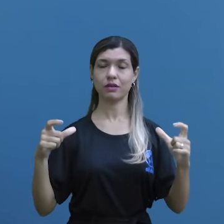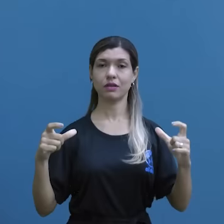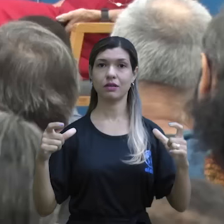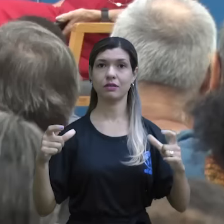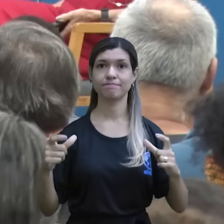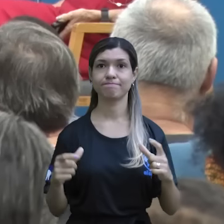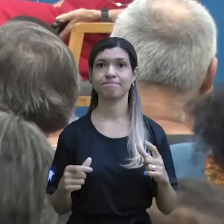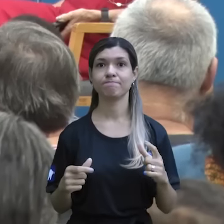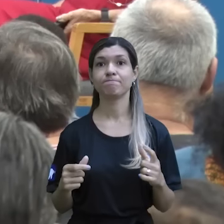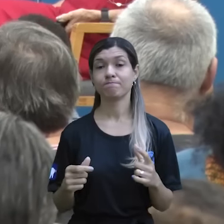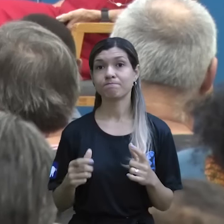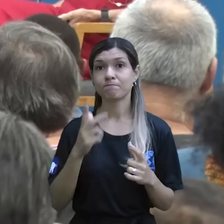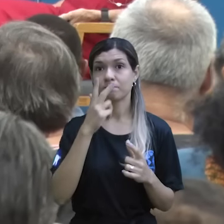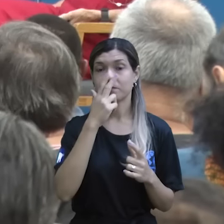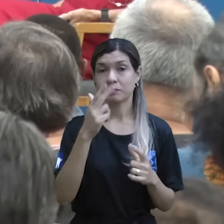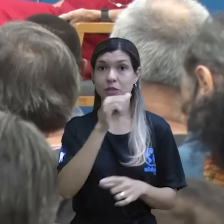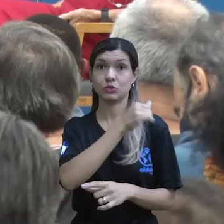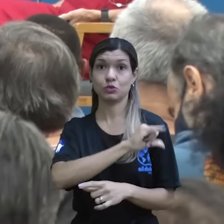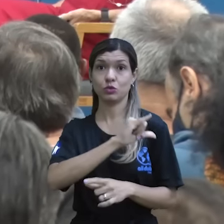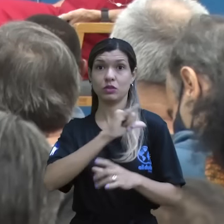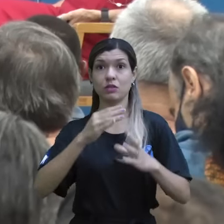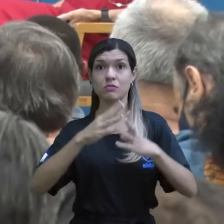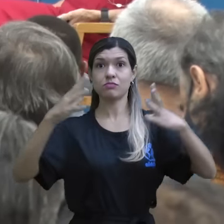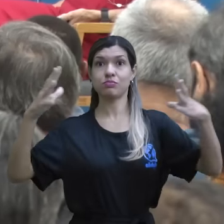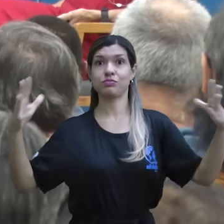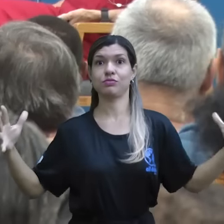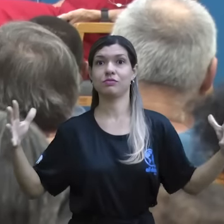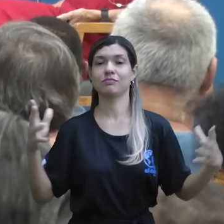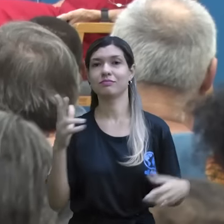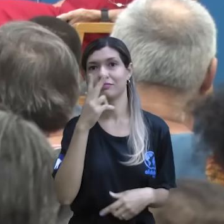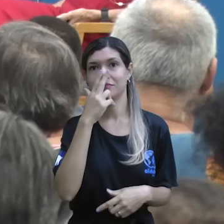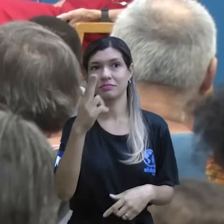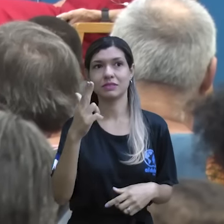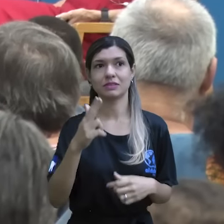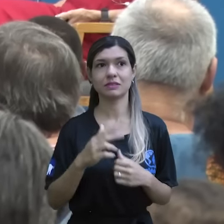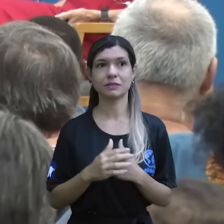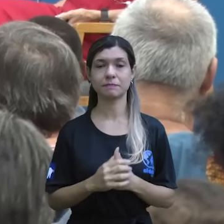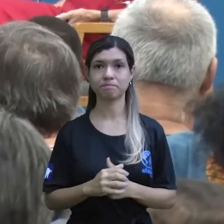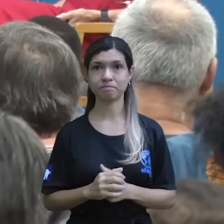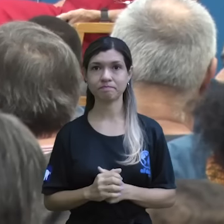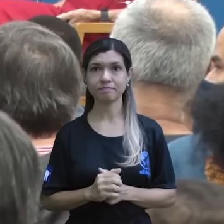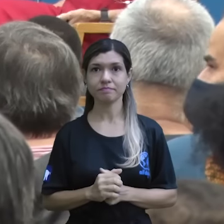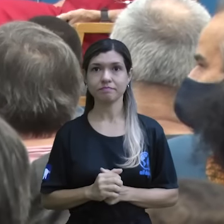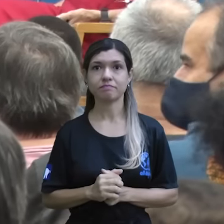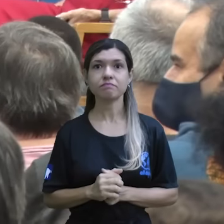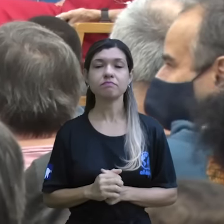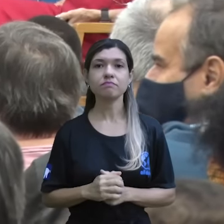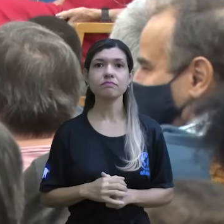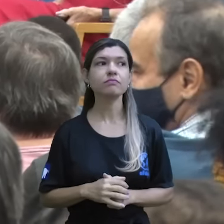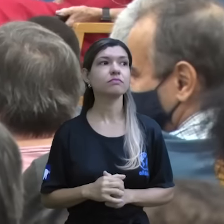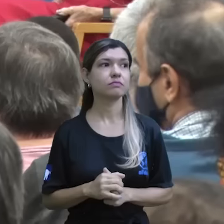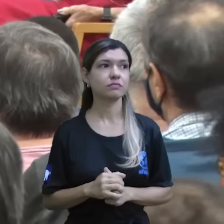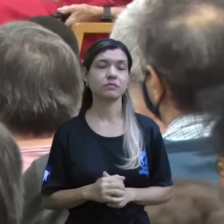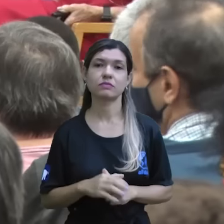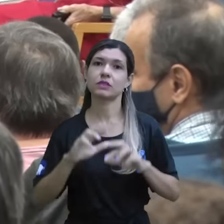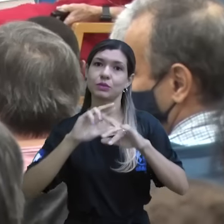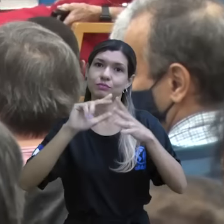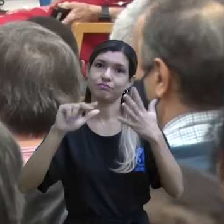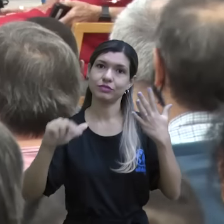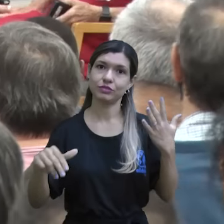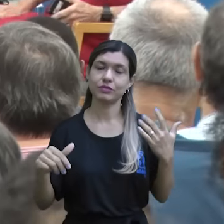vai embora. Então, tem vários, mas eu acho que esse aqui é uma grande crônica, tá aqui. Maravilha. Os enterros de